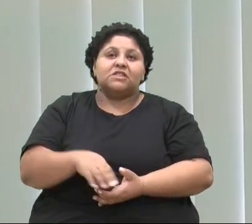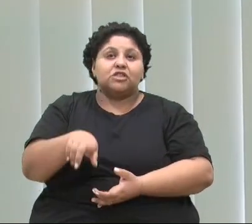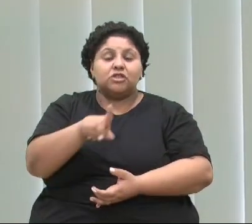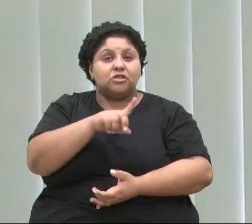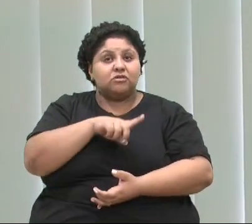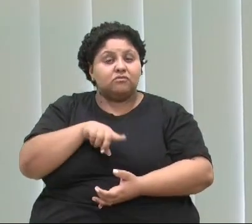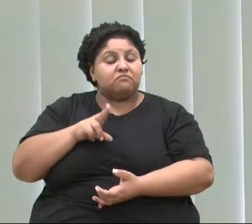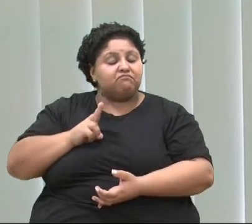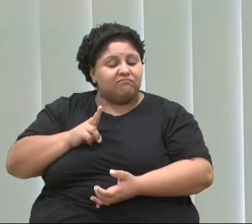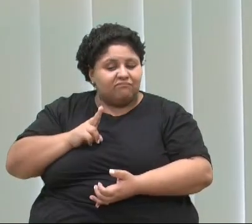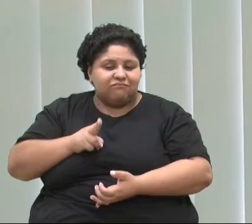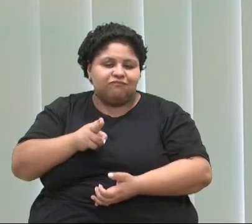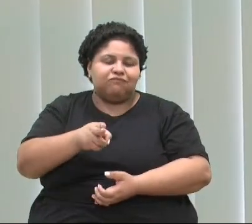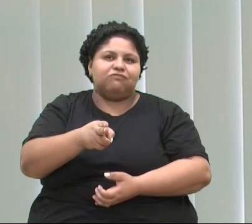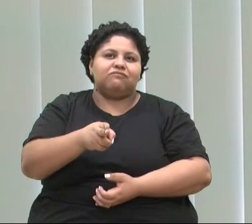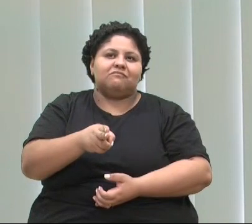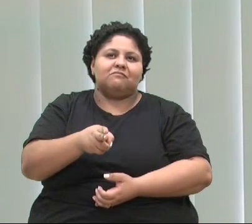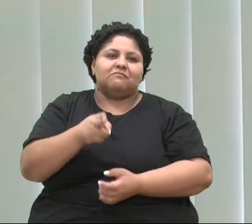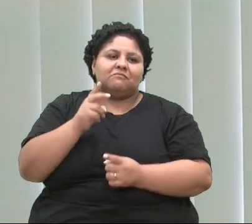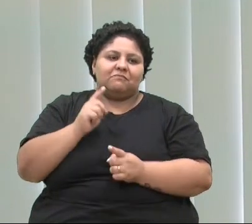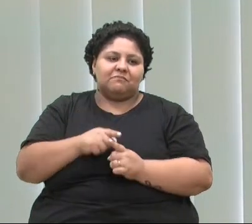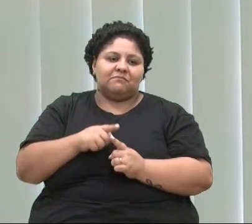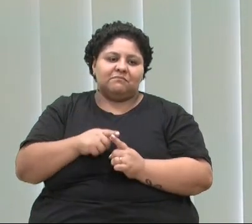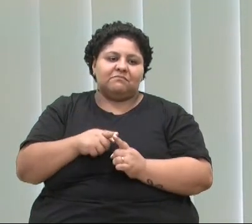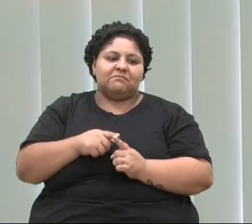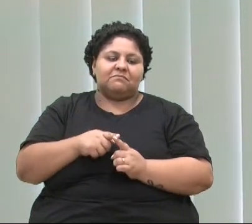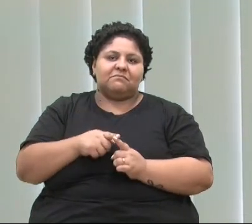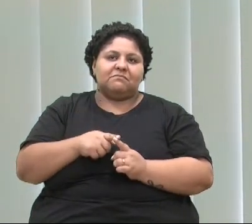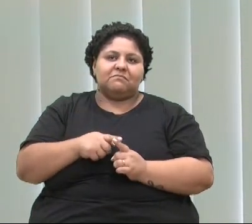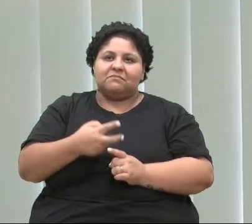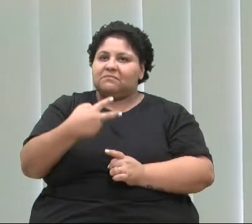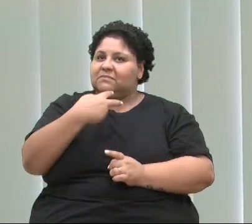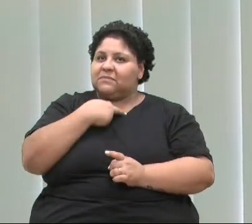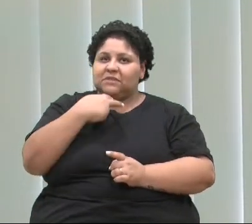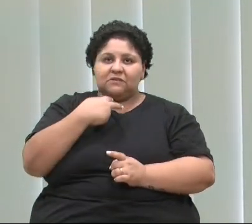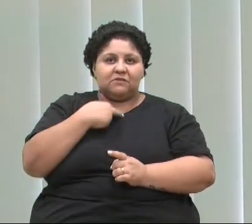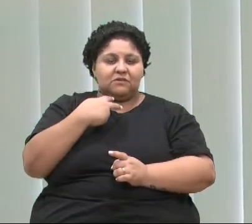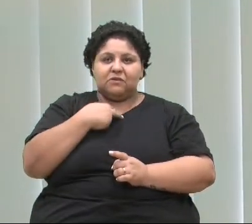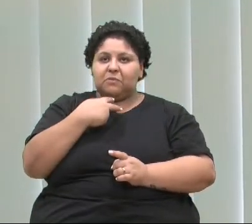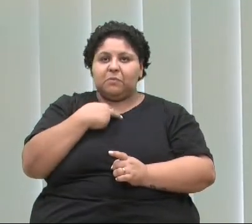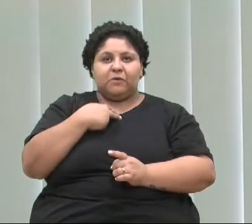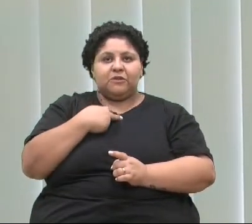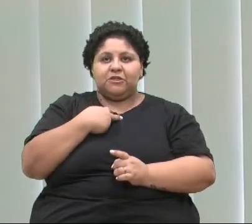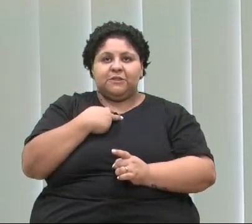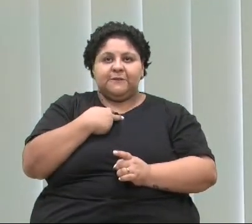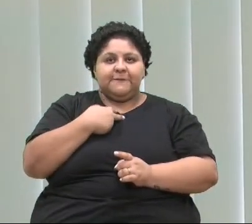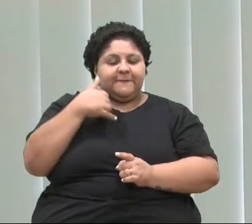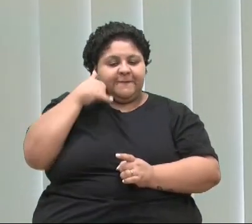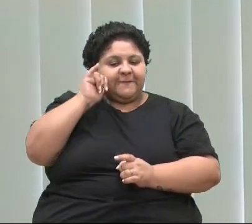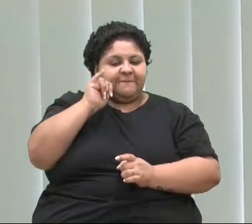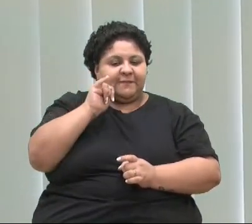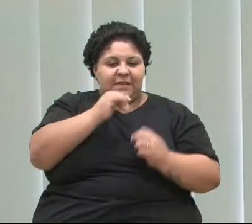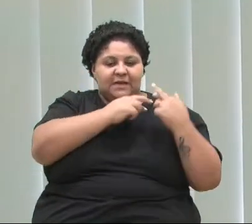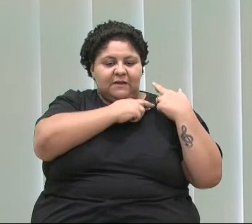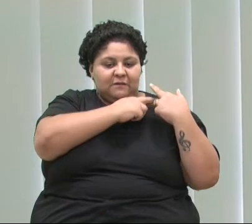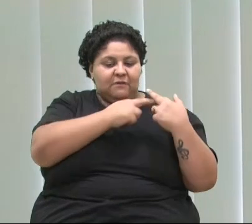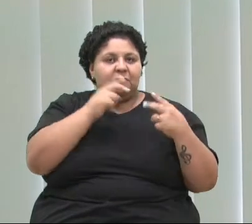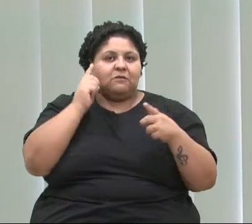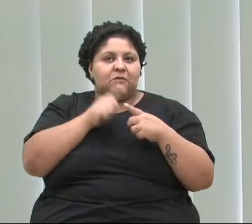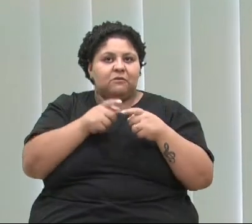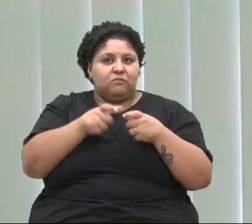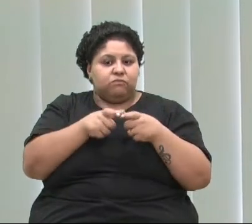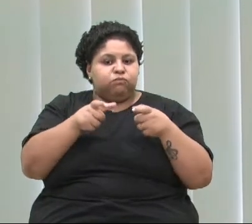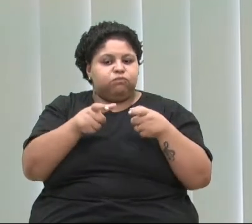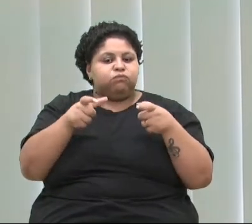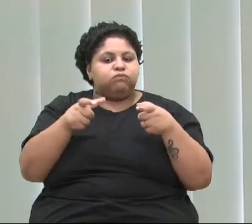aí seguindo, buscando, porque a gente não pode se eximir dessa responsabilidade, porque realmente, com esse aumento de